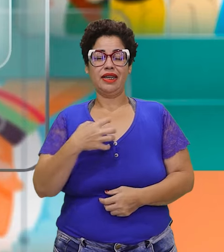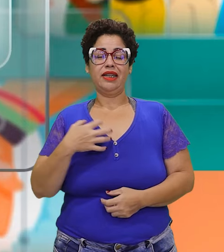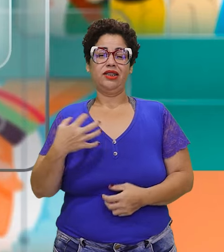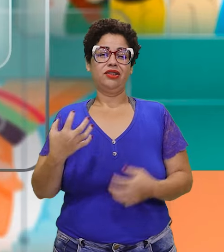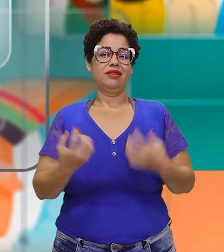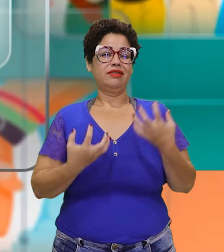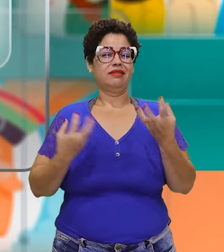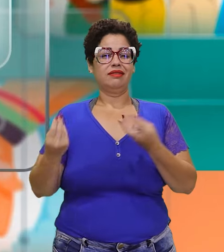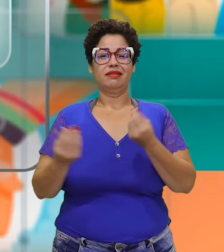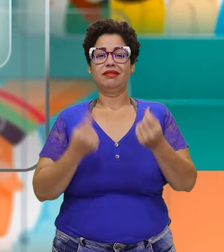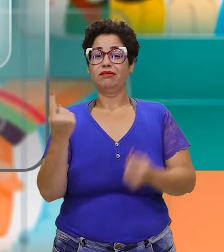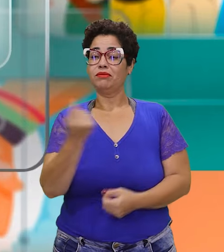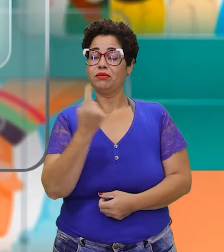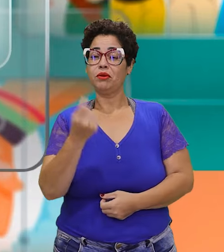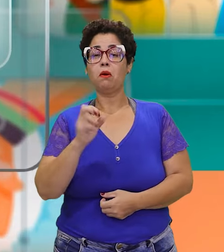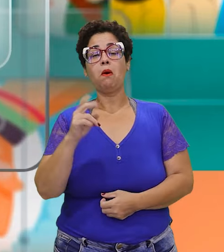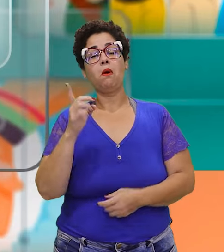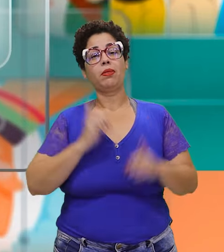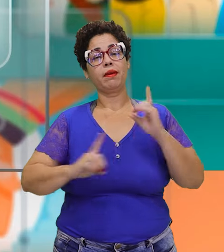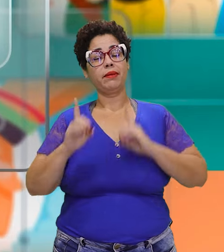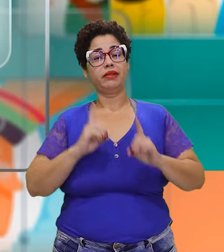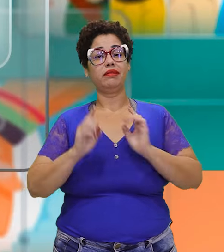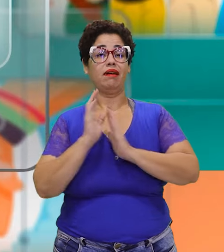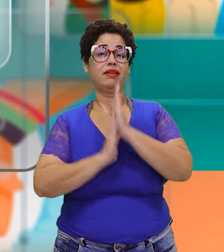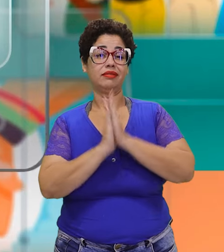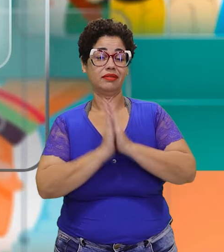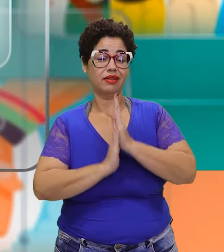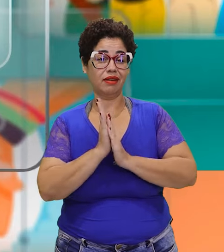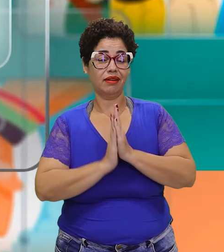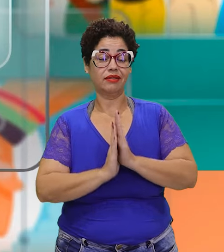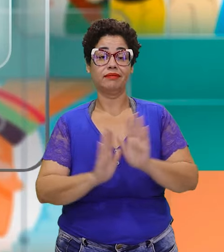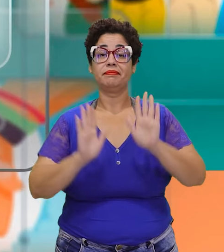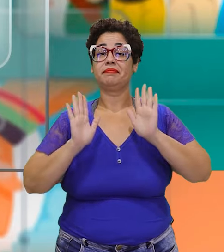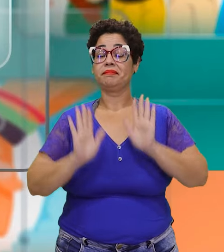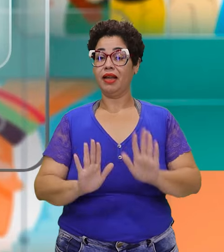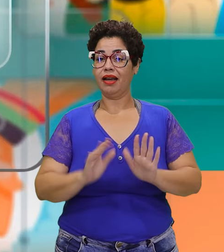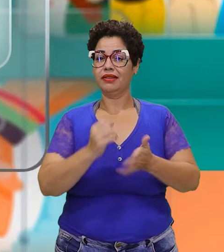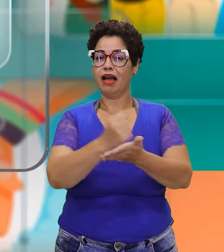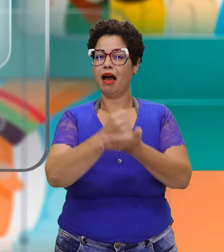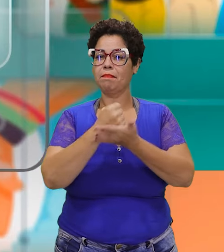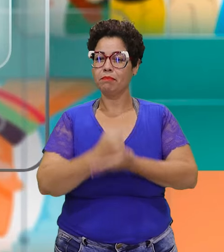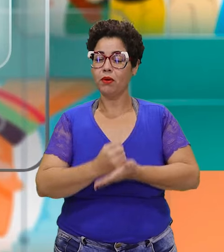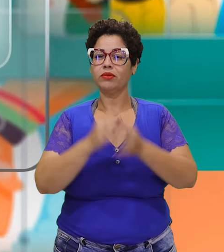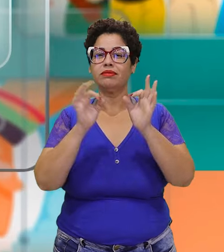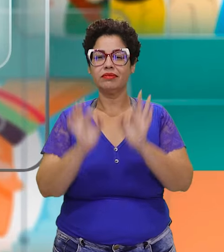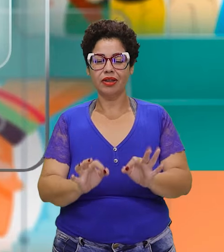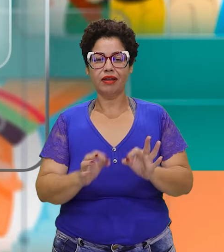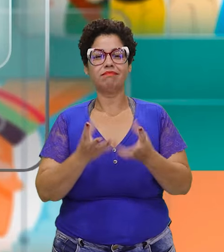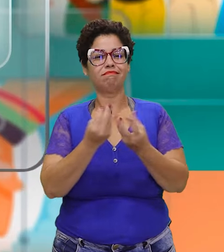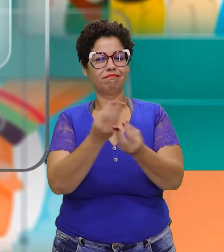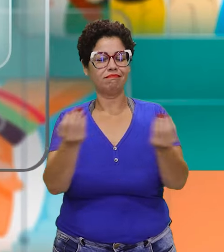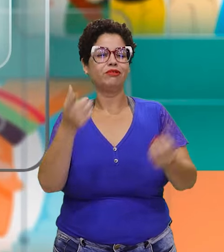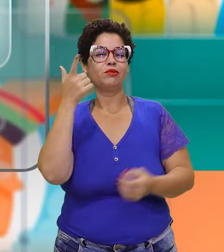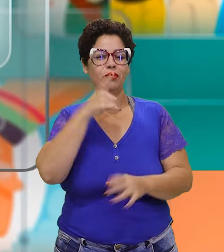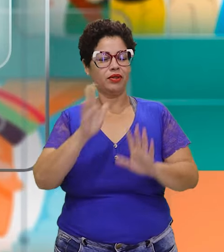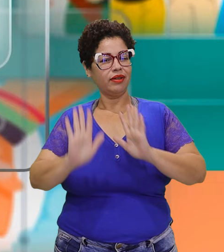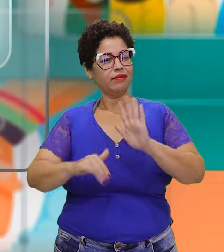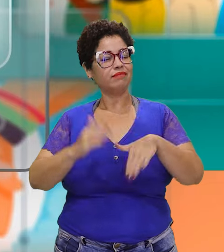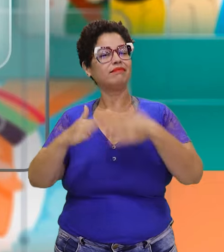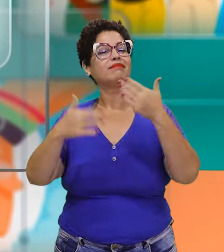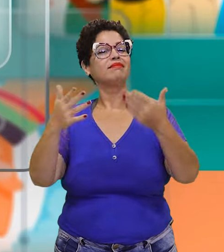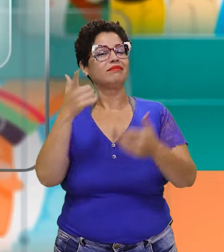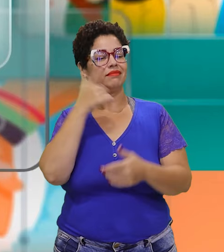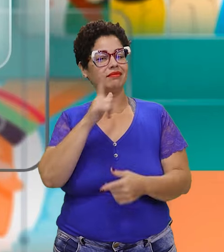sentimentos de isolamento, depressão e também ansiedade. Porém, com apoio adequado, muitos conseguem